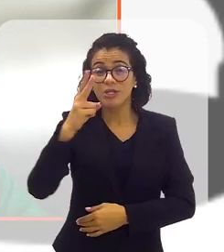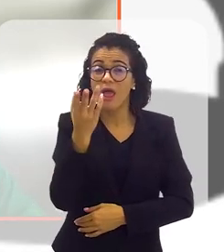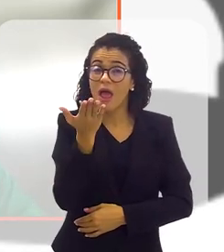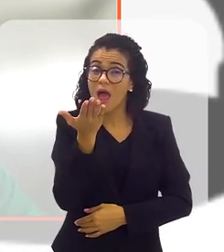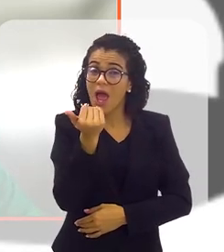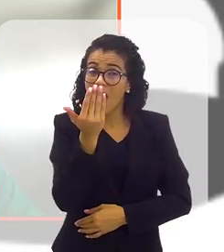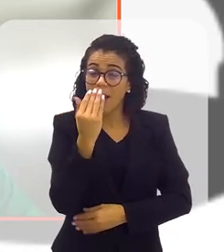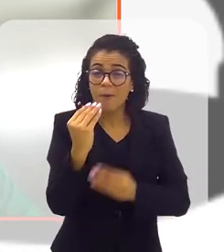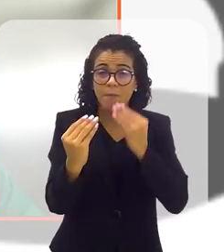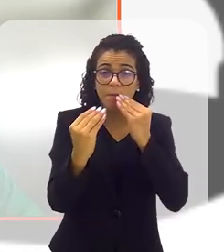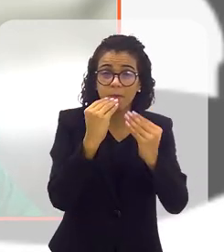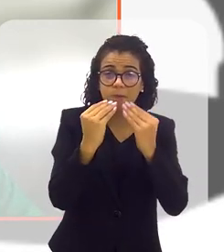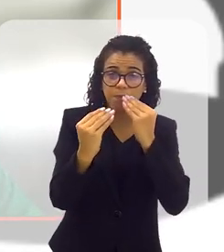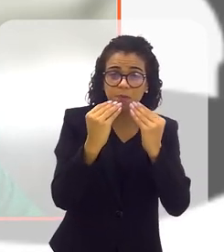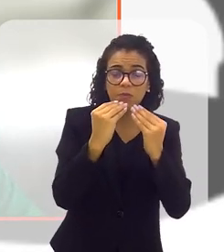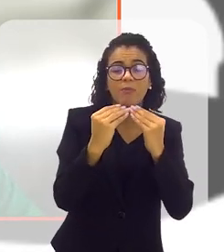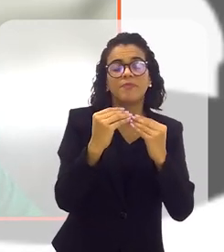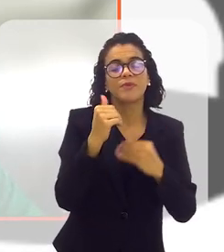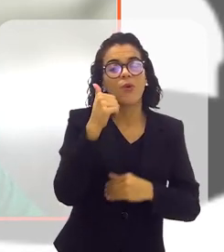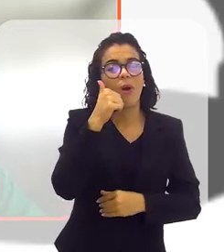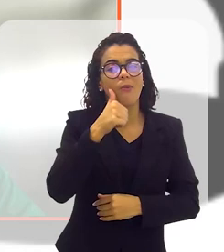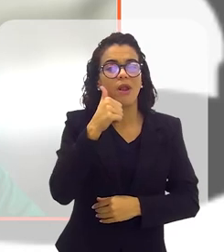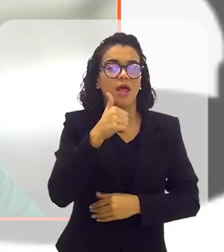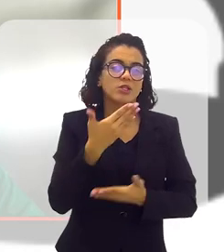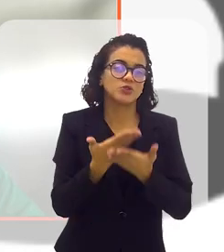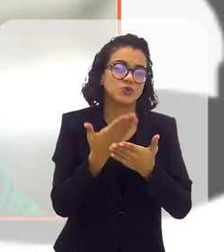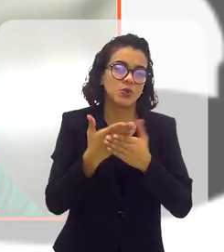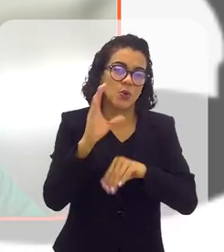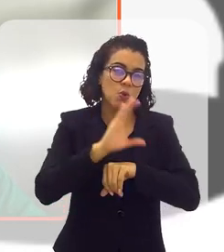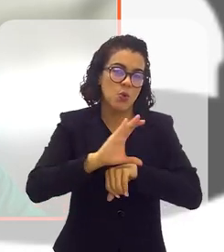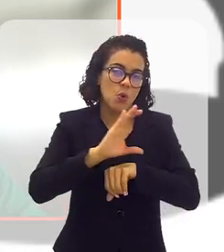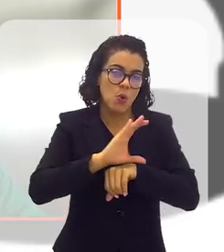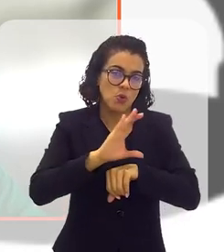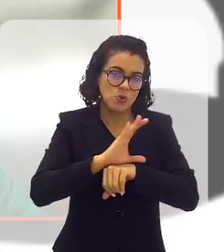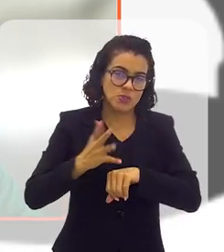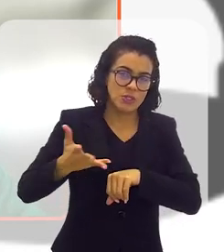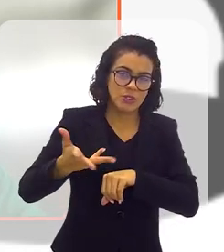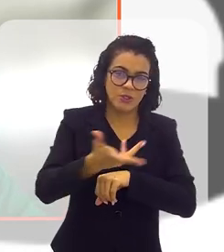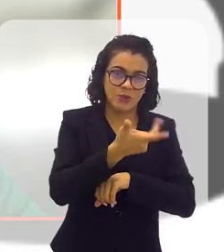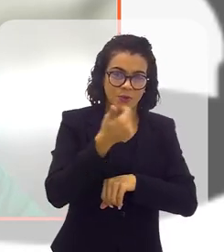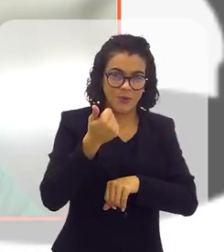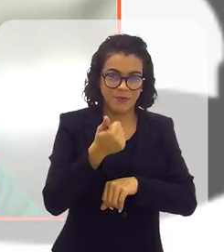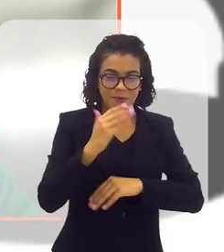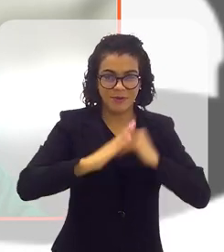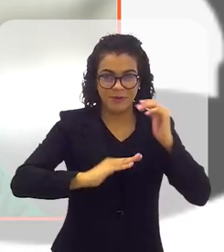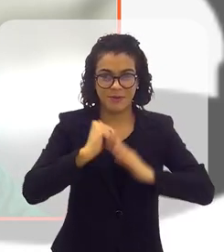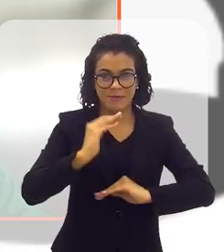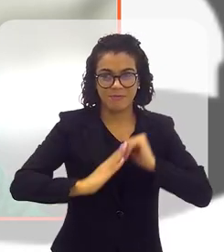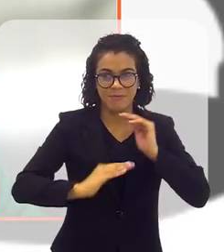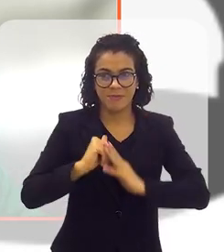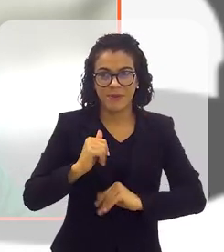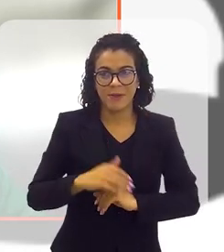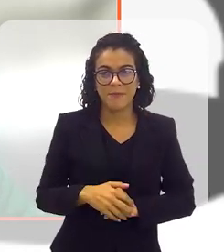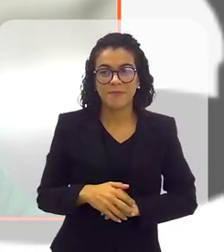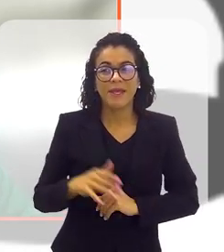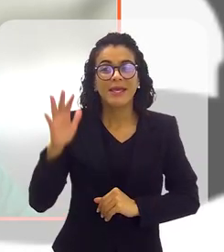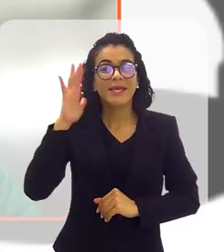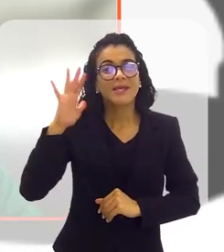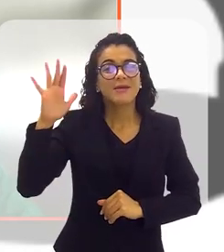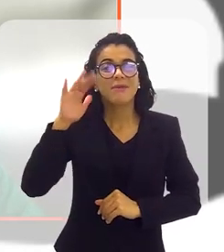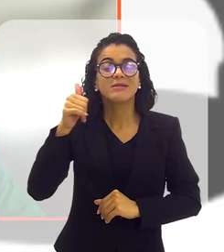2 dias de alimentação de lanche de uma mulher que faz o curso de qualificação humana e profissional. As pessoas não fazem